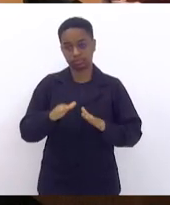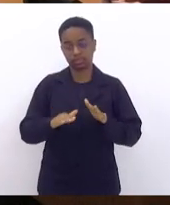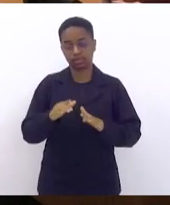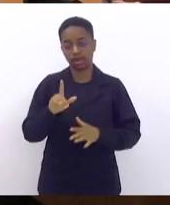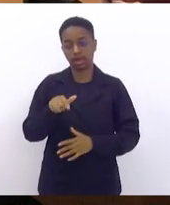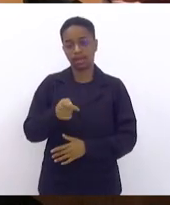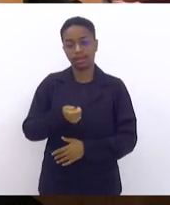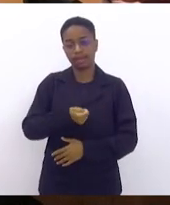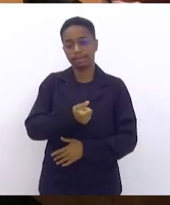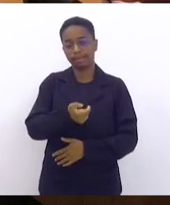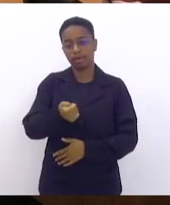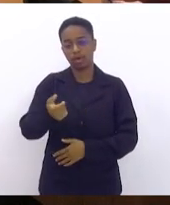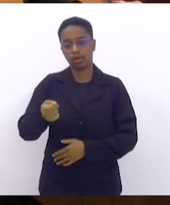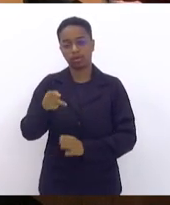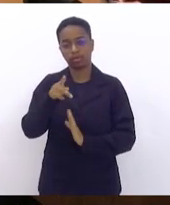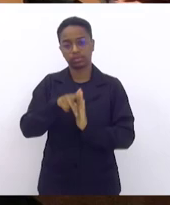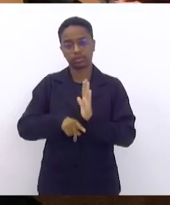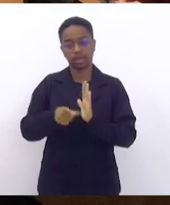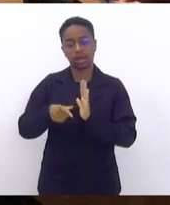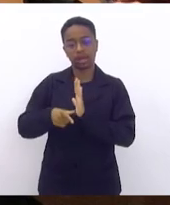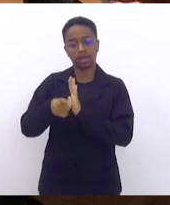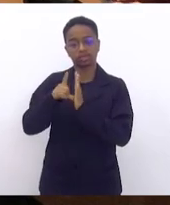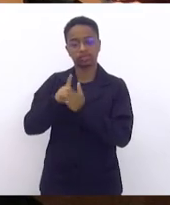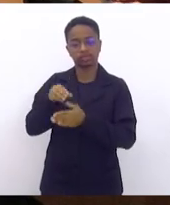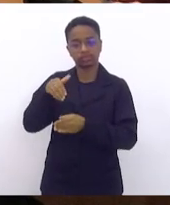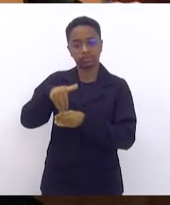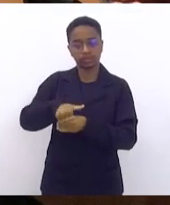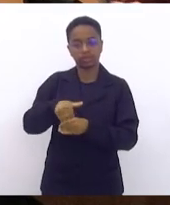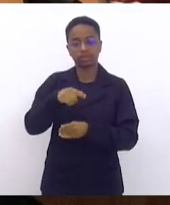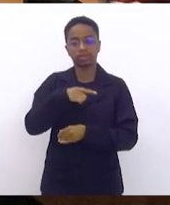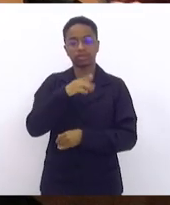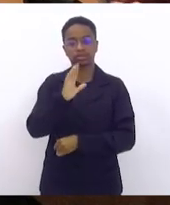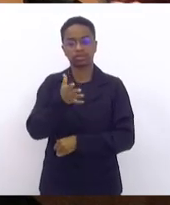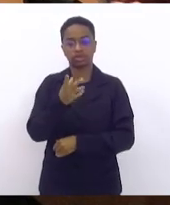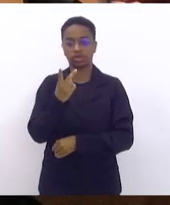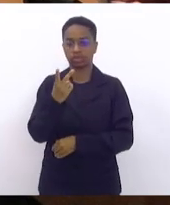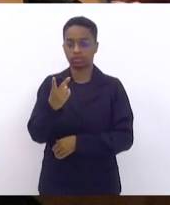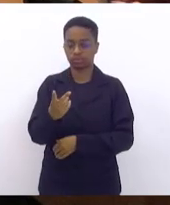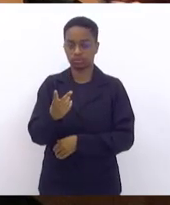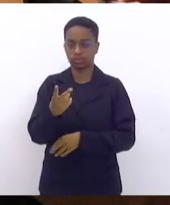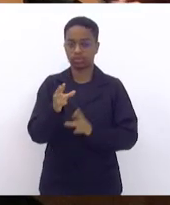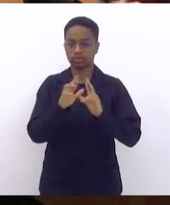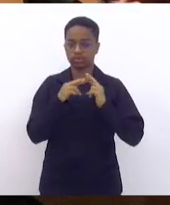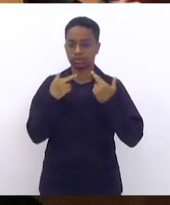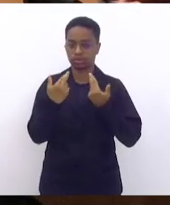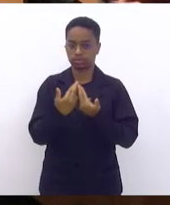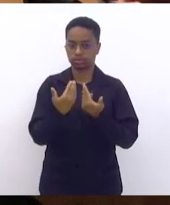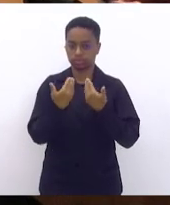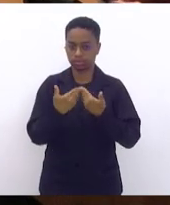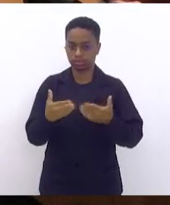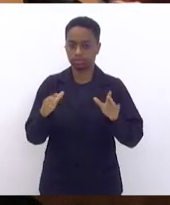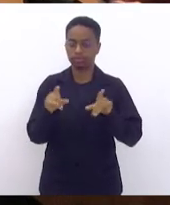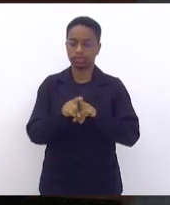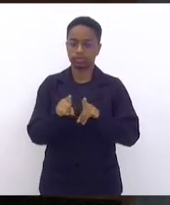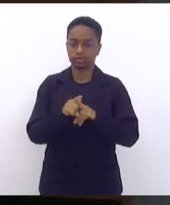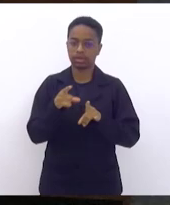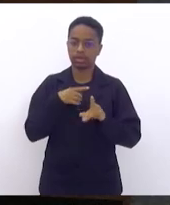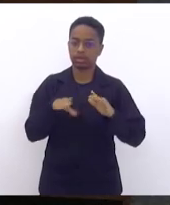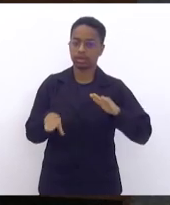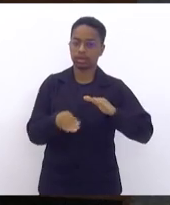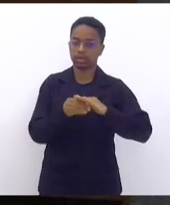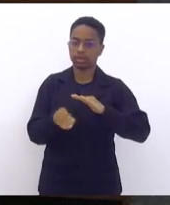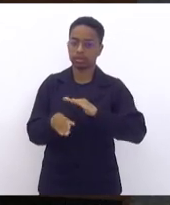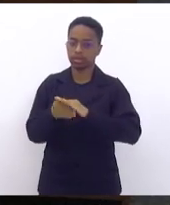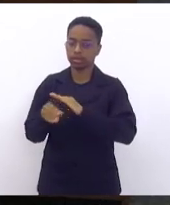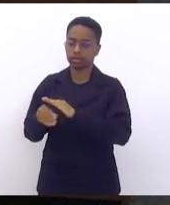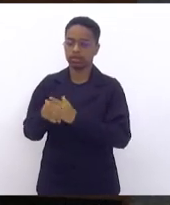poucos projetos que, antes de vir a voto, já teve duas audiências e já teve várias emendas